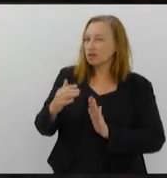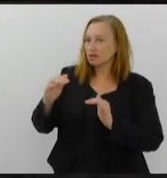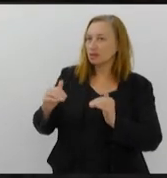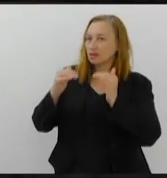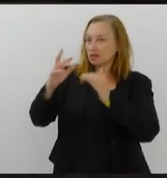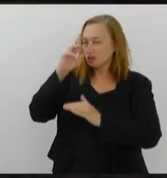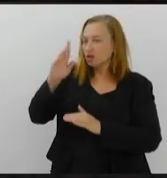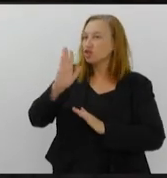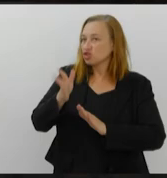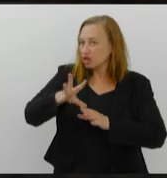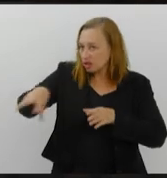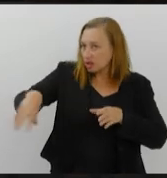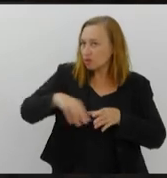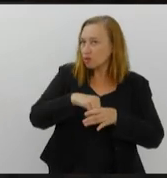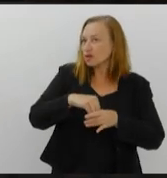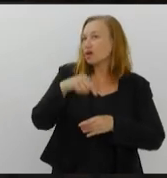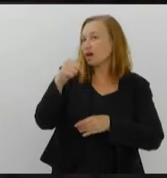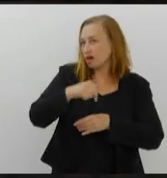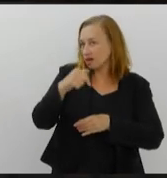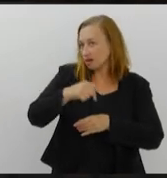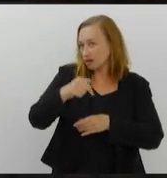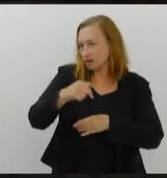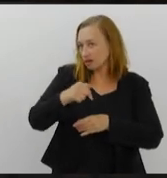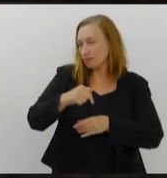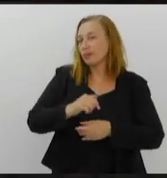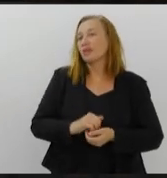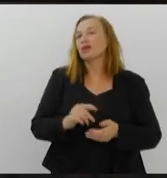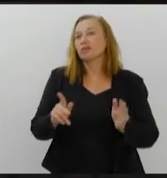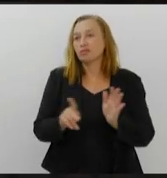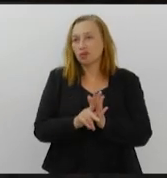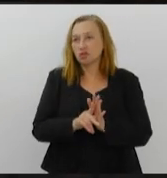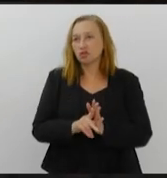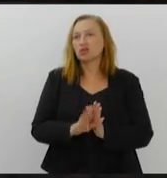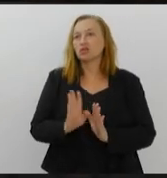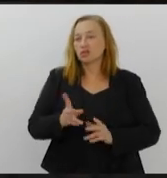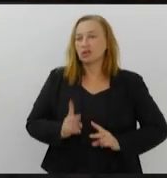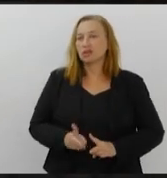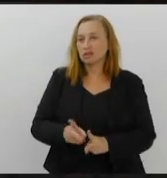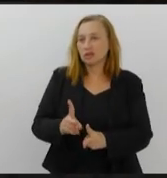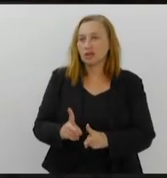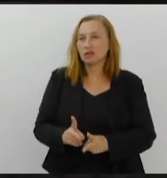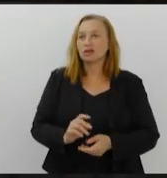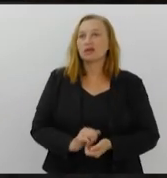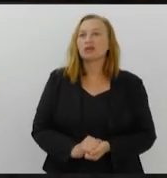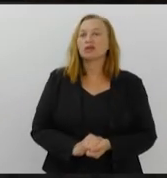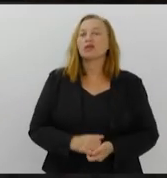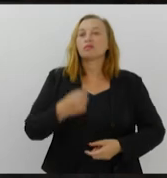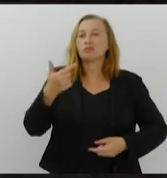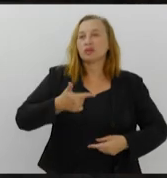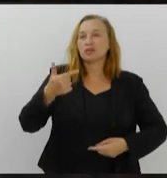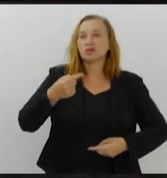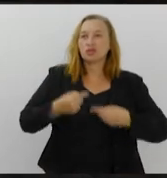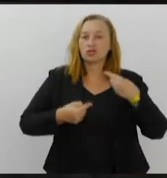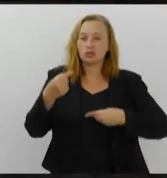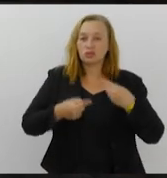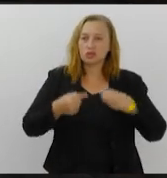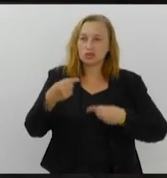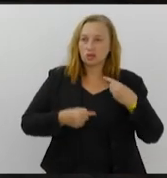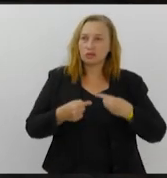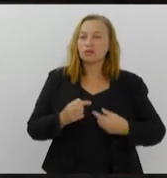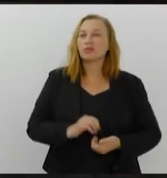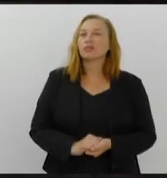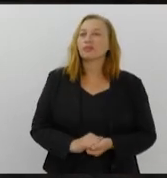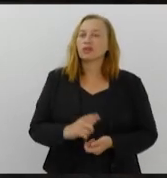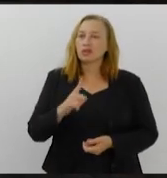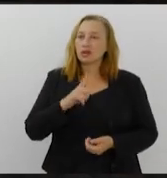já se incorporam aqui nesse projeto, e ele segue agora para a segunda discussão, para que a gente tenha